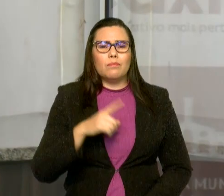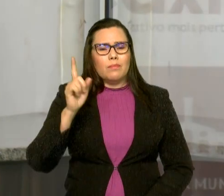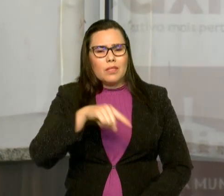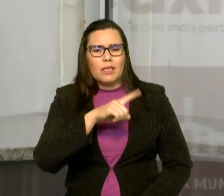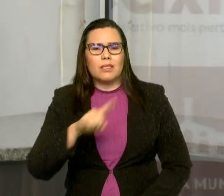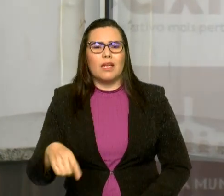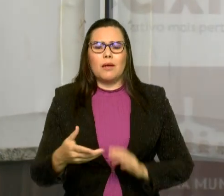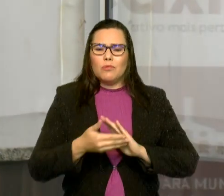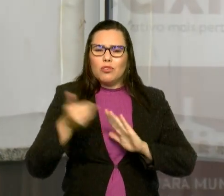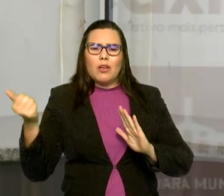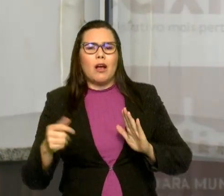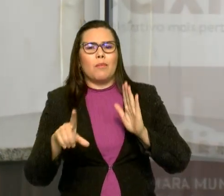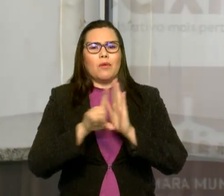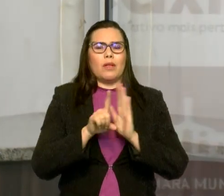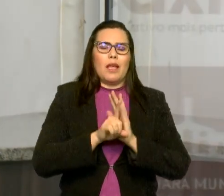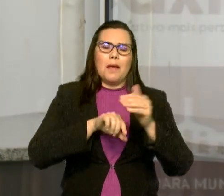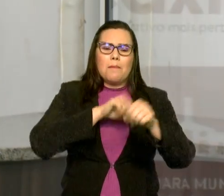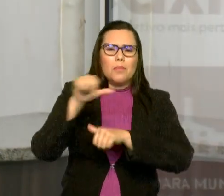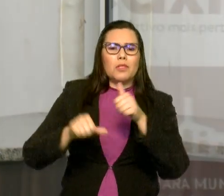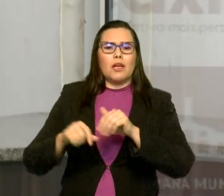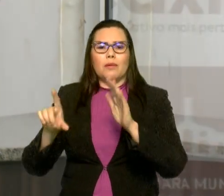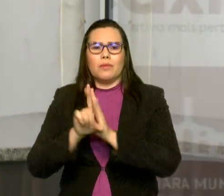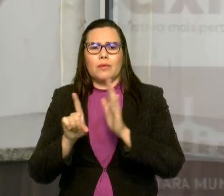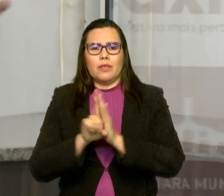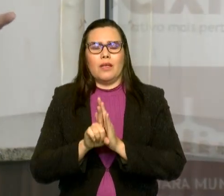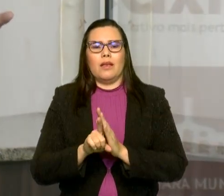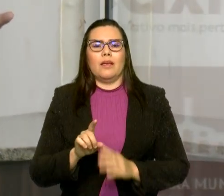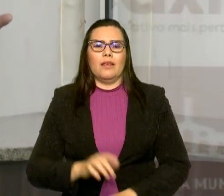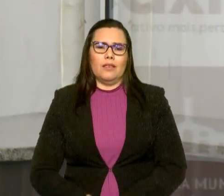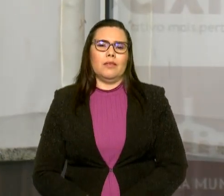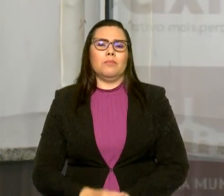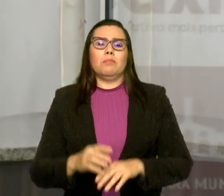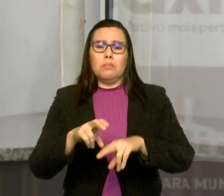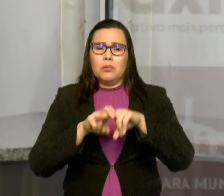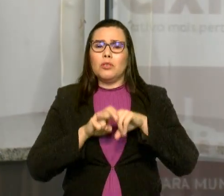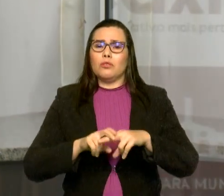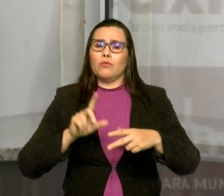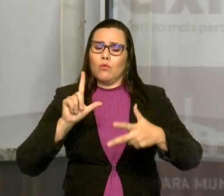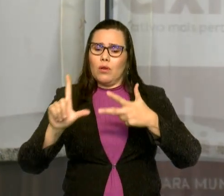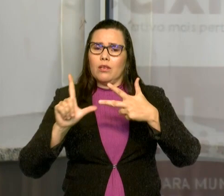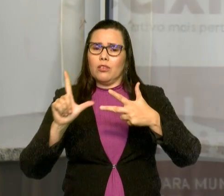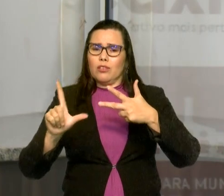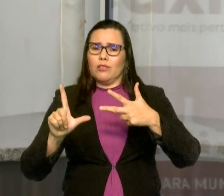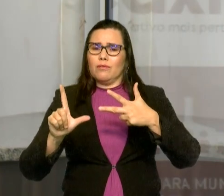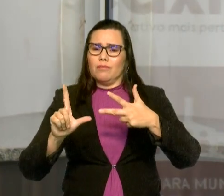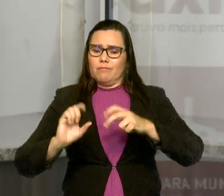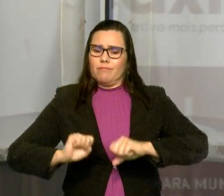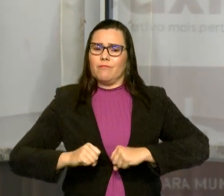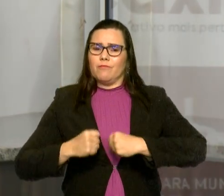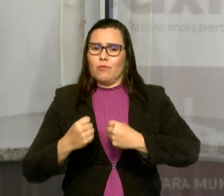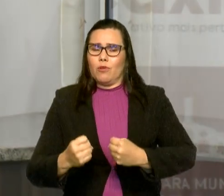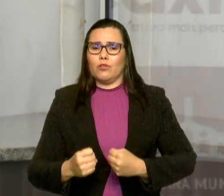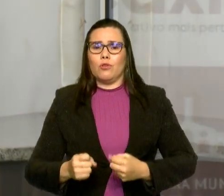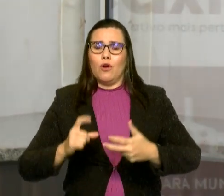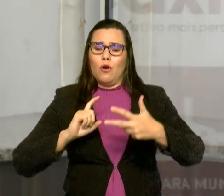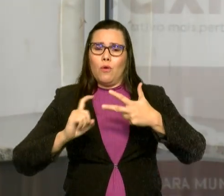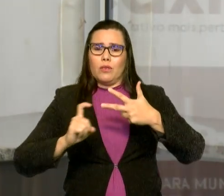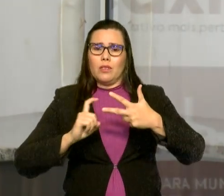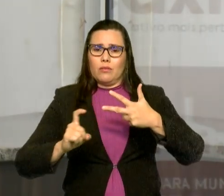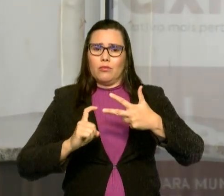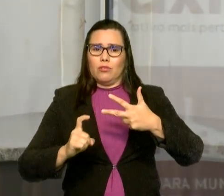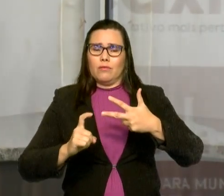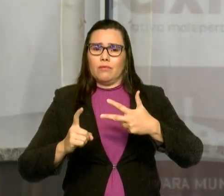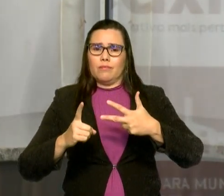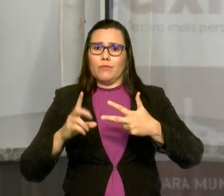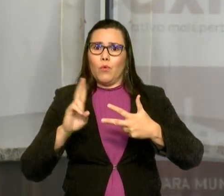de fiscalizar, somos com certeza o mais belo dos poderes. O executivo executa orçamento, o judiciário